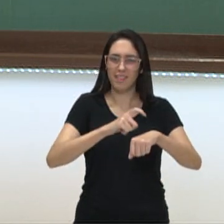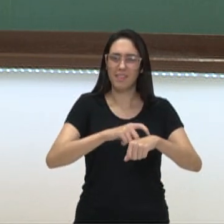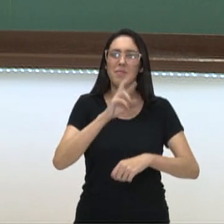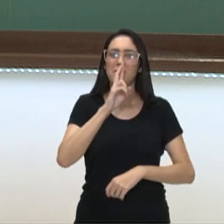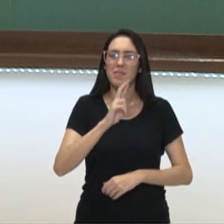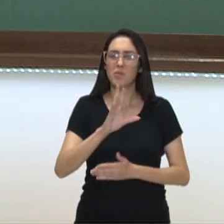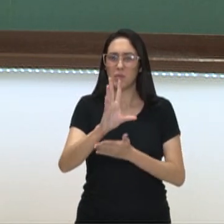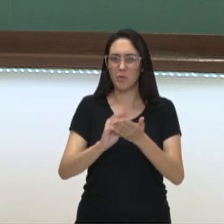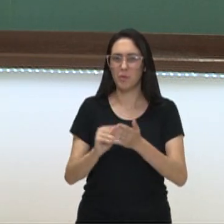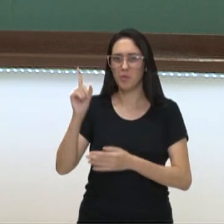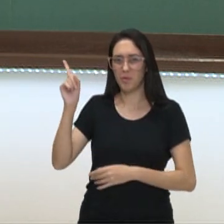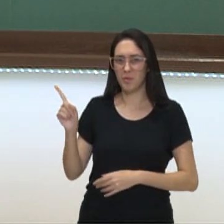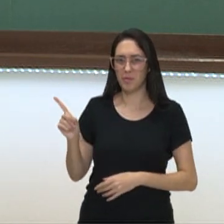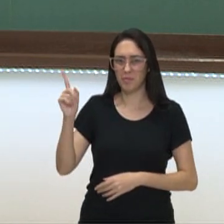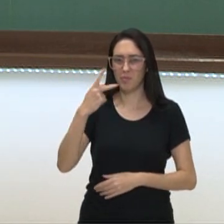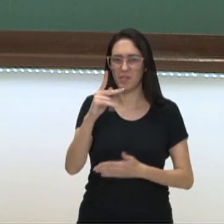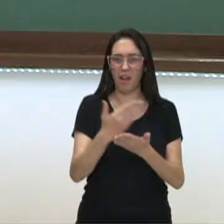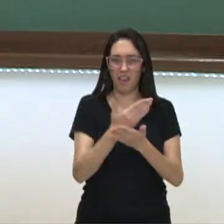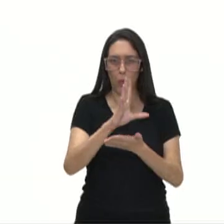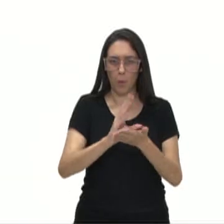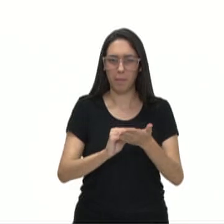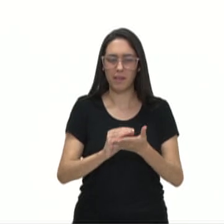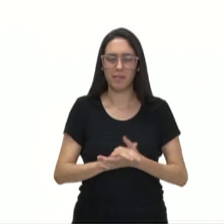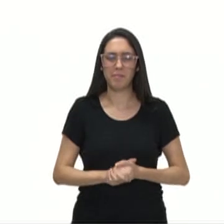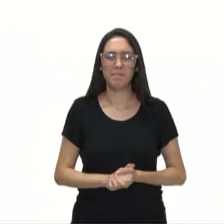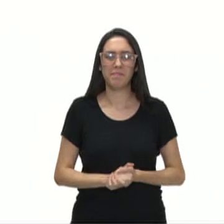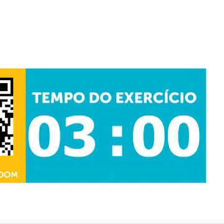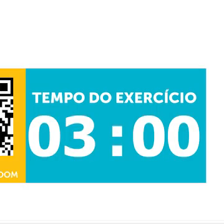você copiar o exercício aí no seu caderno.